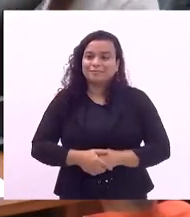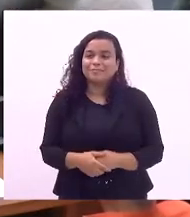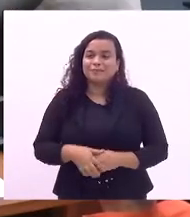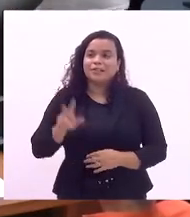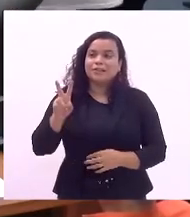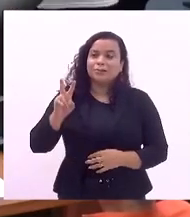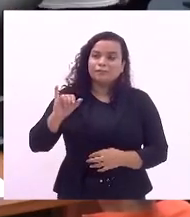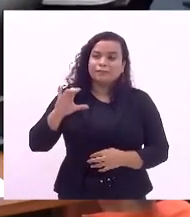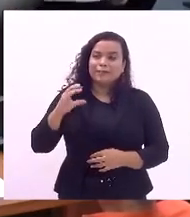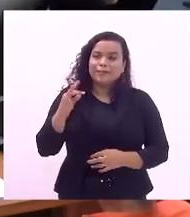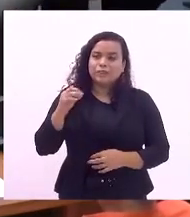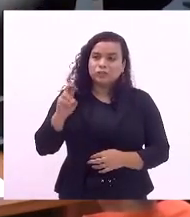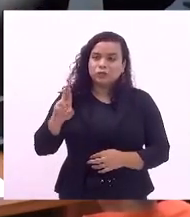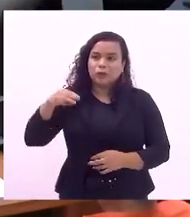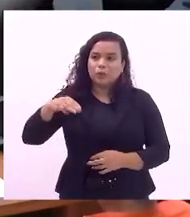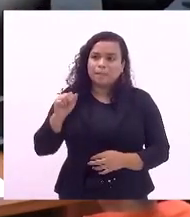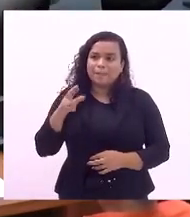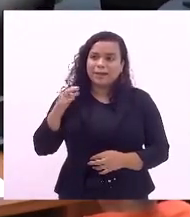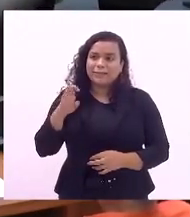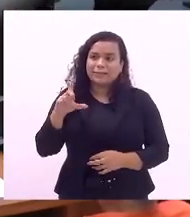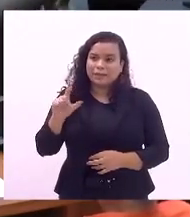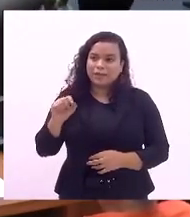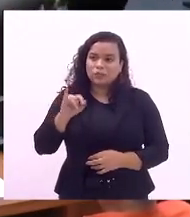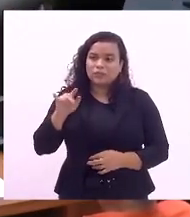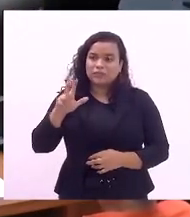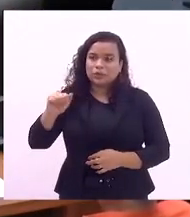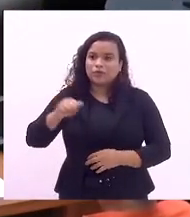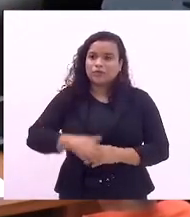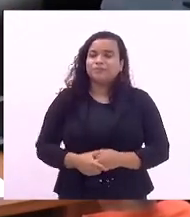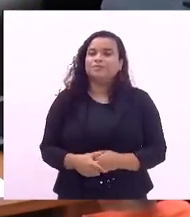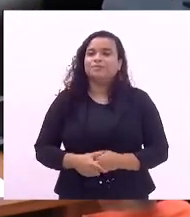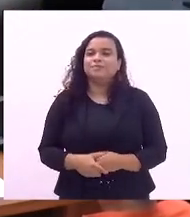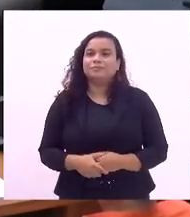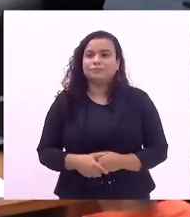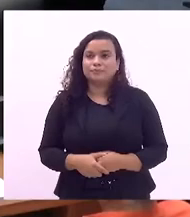o Victor Marcelo da Silva Santos e